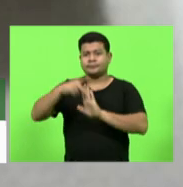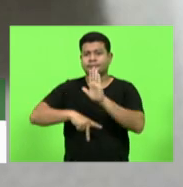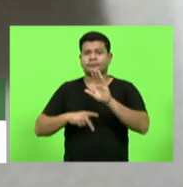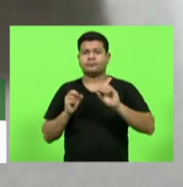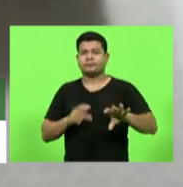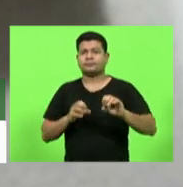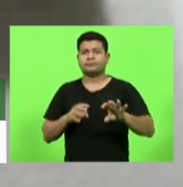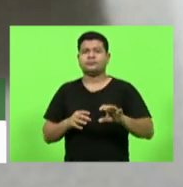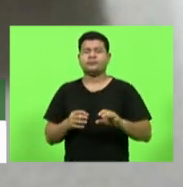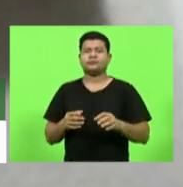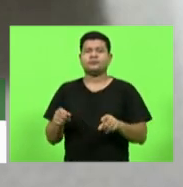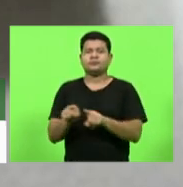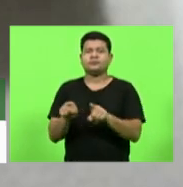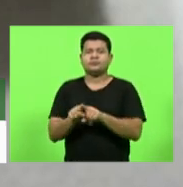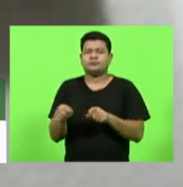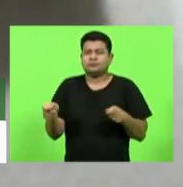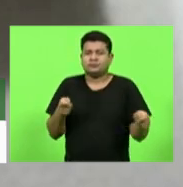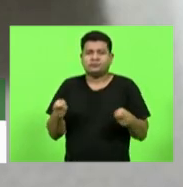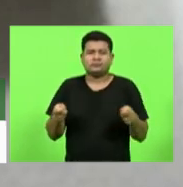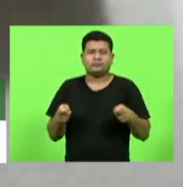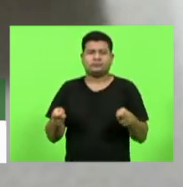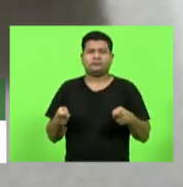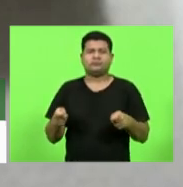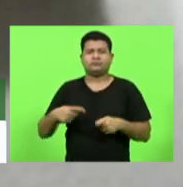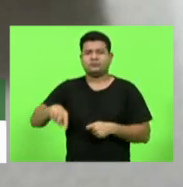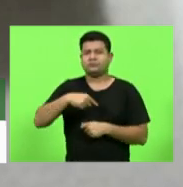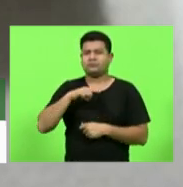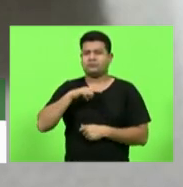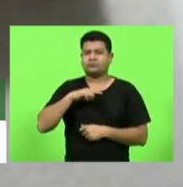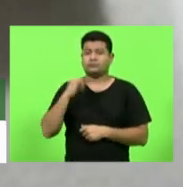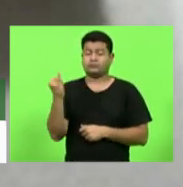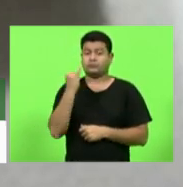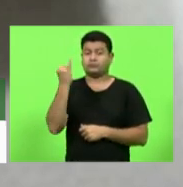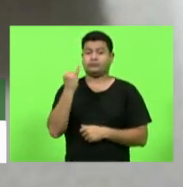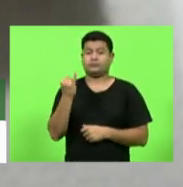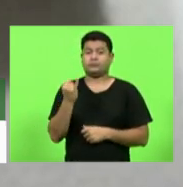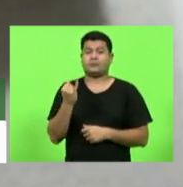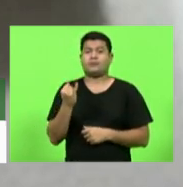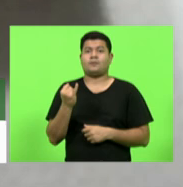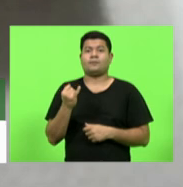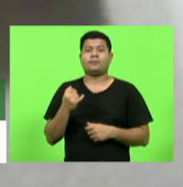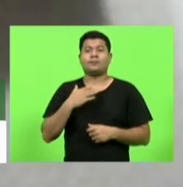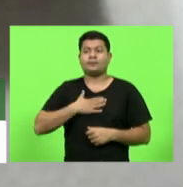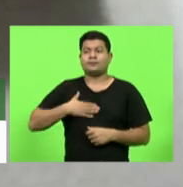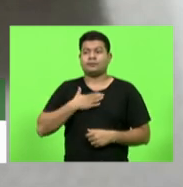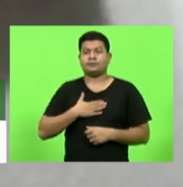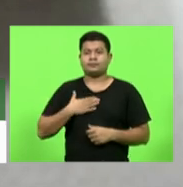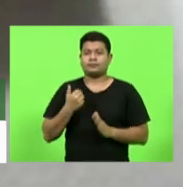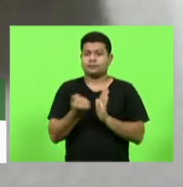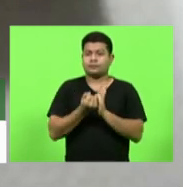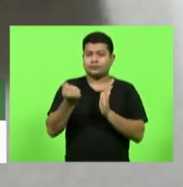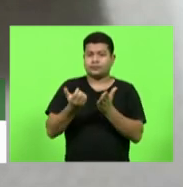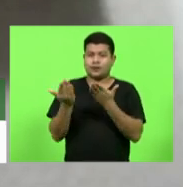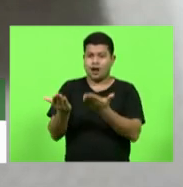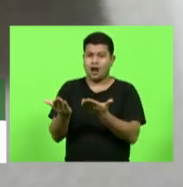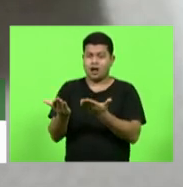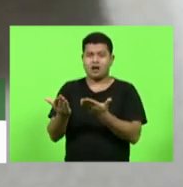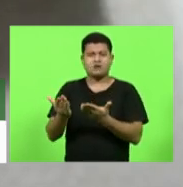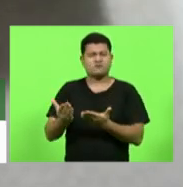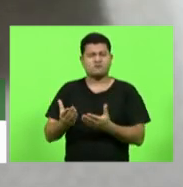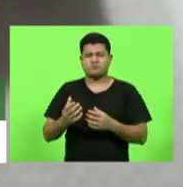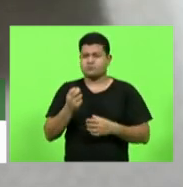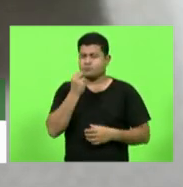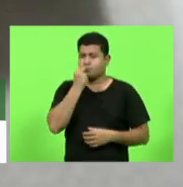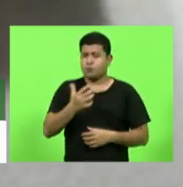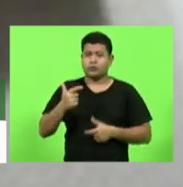planos de contingência, e tivemos uma atuação muito importante de todos os atores. Eu gostaria aqui de registrar o grande trabalho da Secretaria de Estado da Educação nesse processo, né?